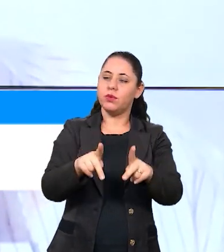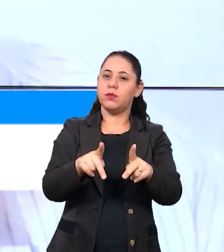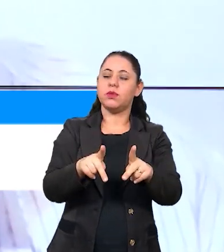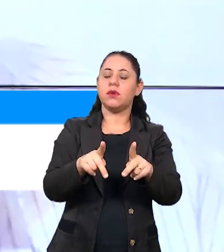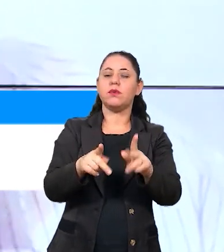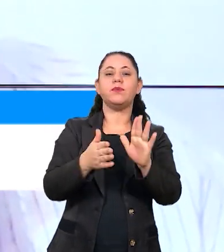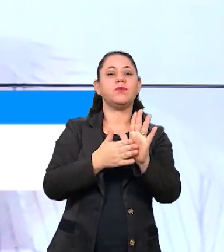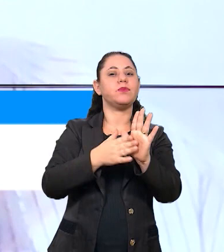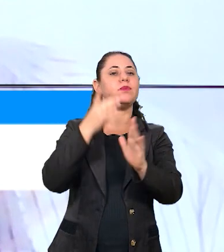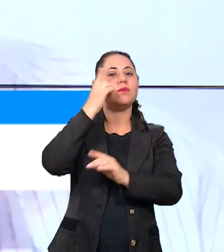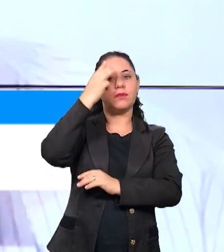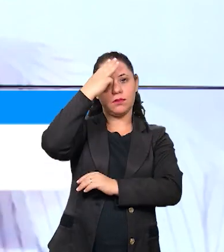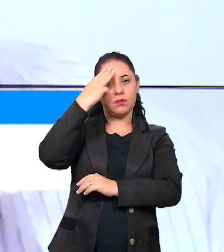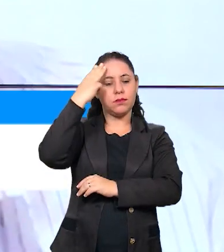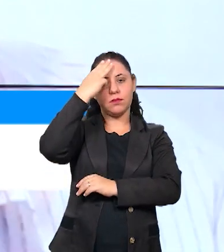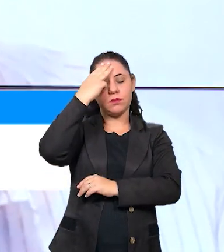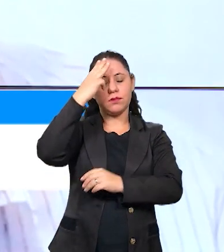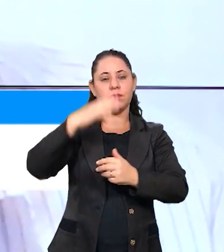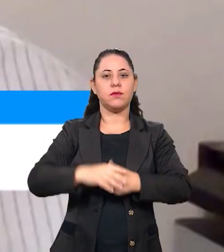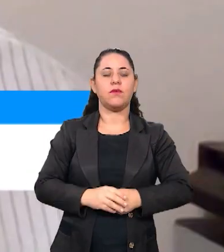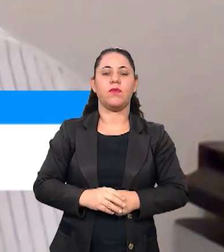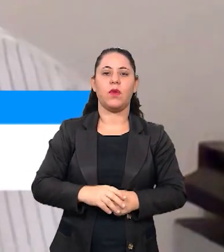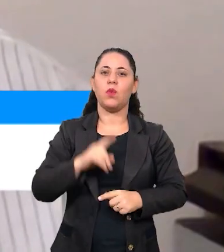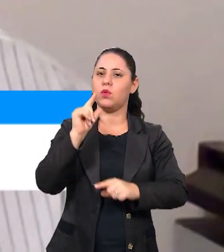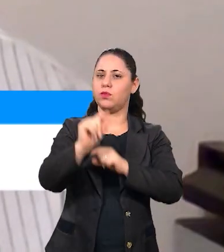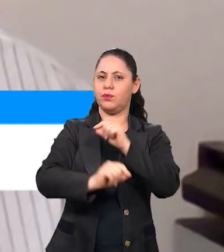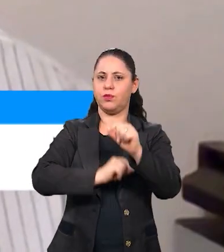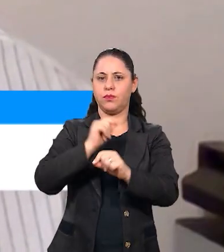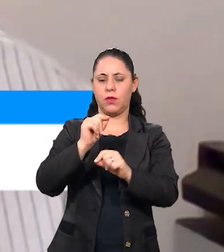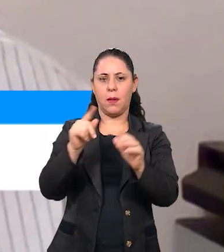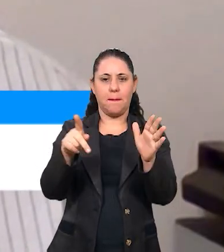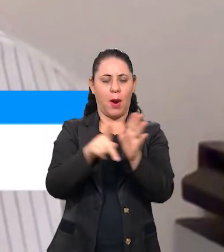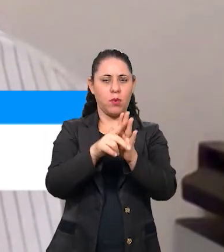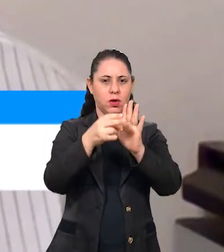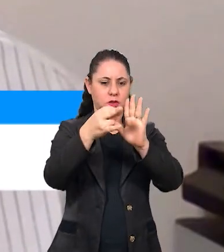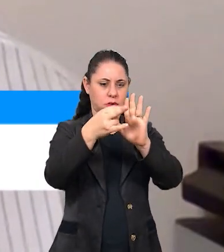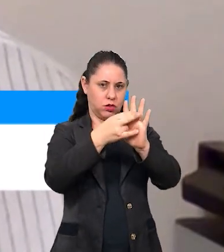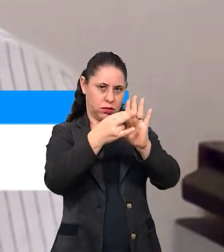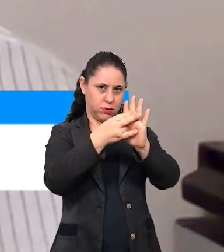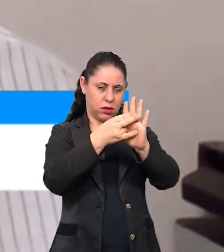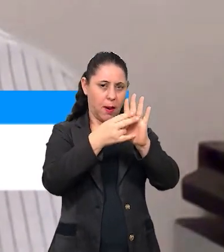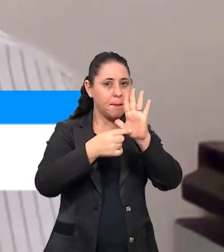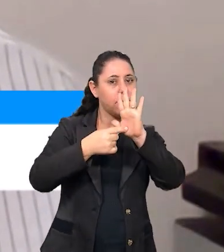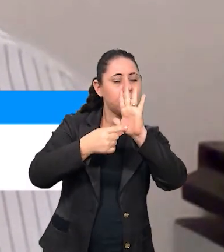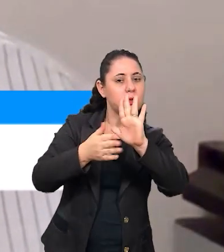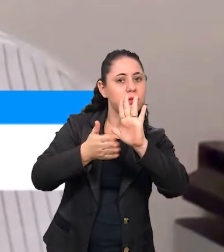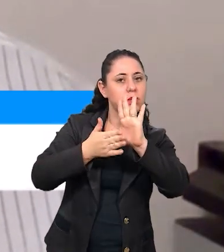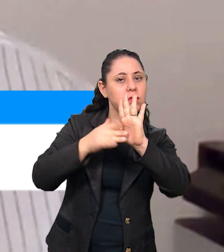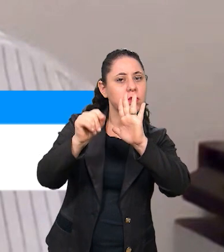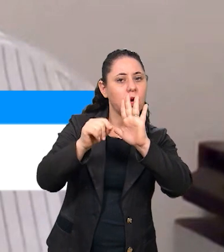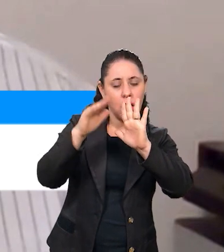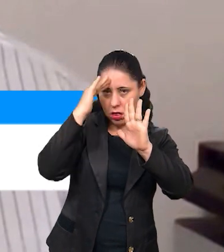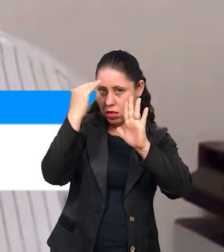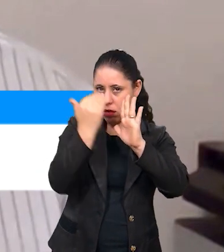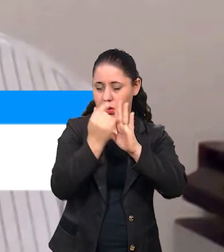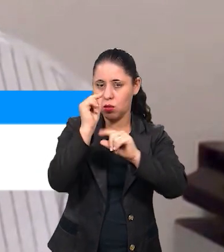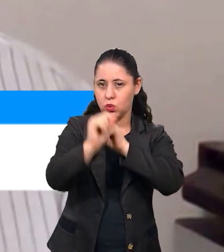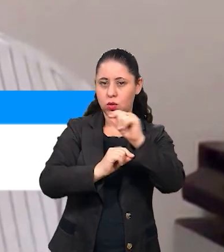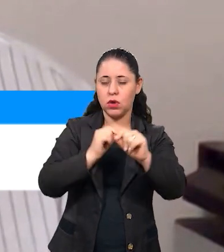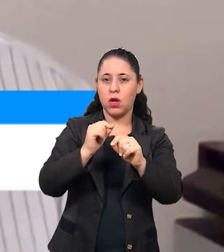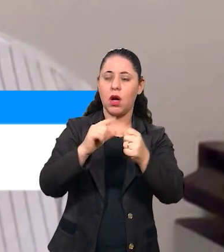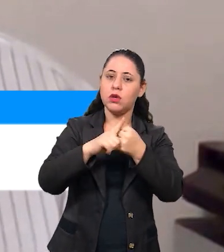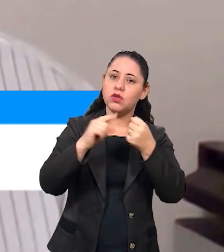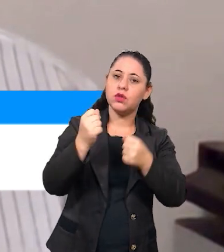o deputado Evander Vendramini, do PP. No que tange às adequações regimentais desta Casa, a presente proposição atende